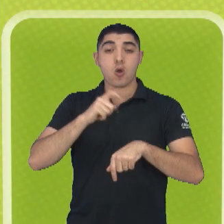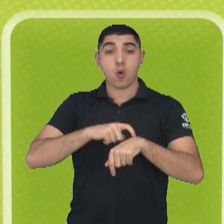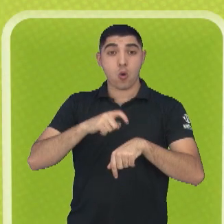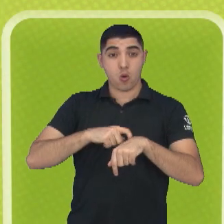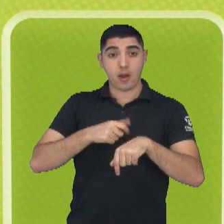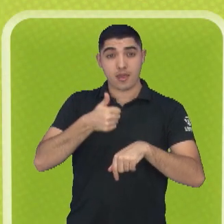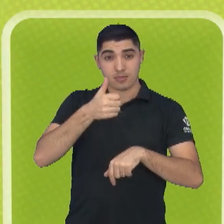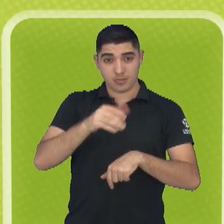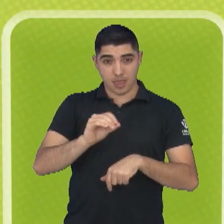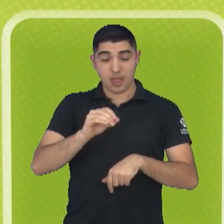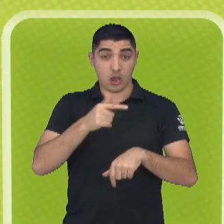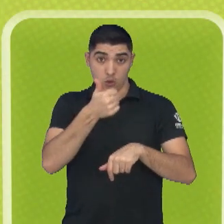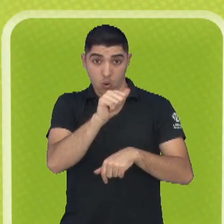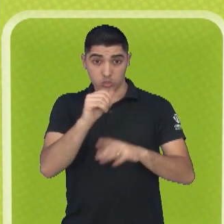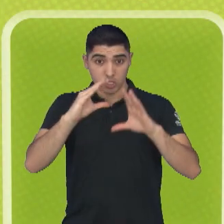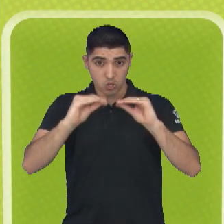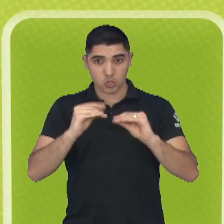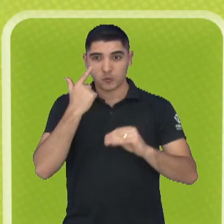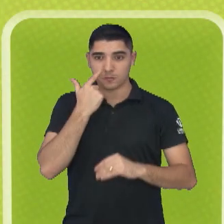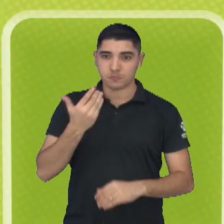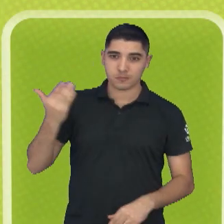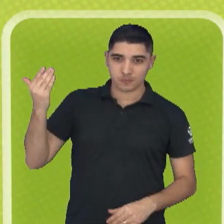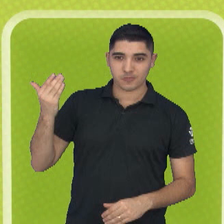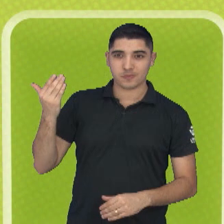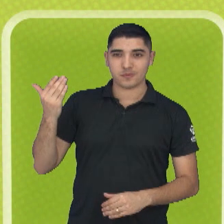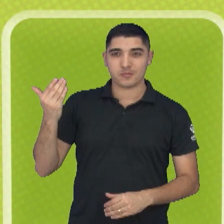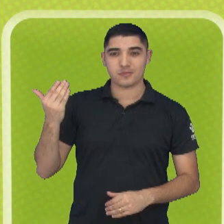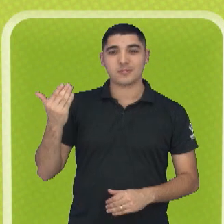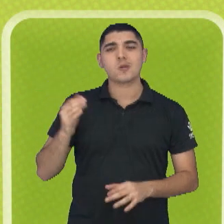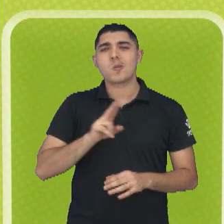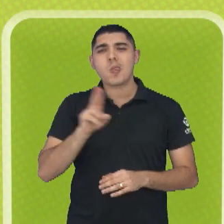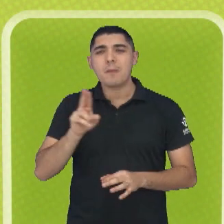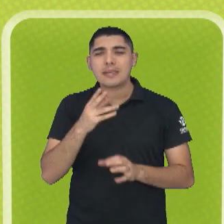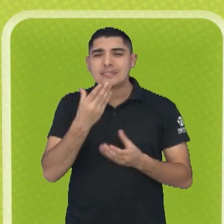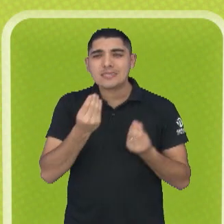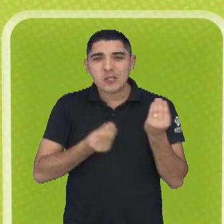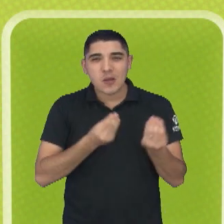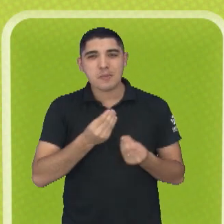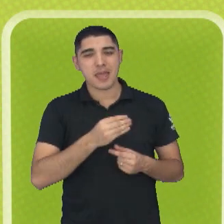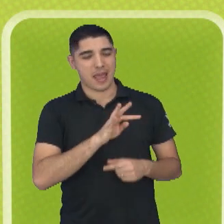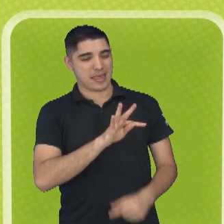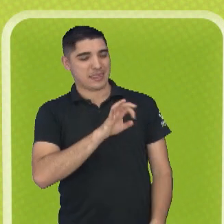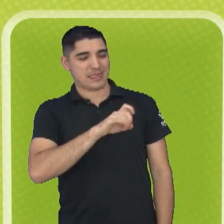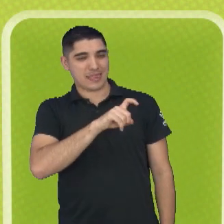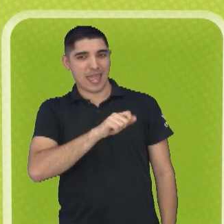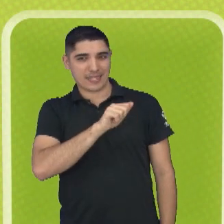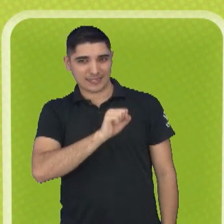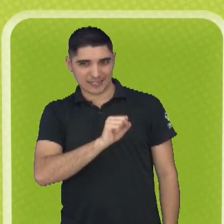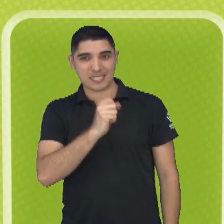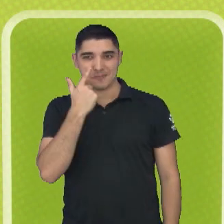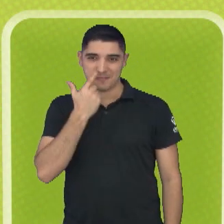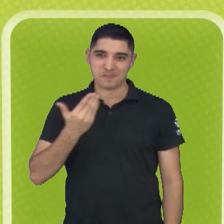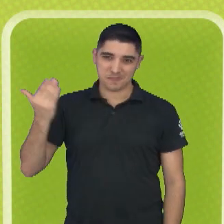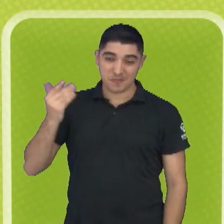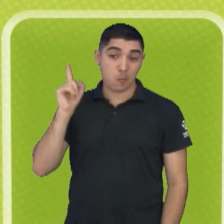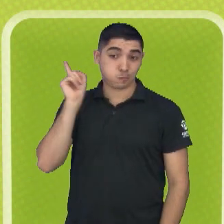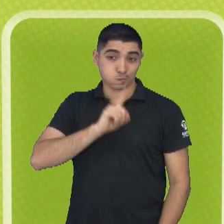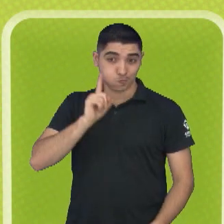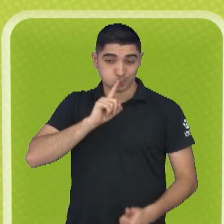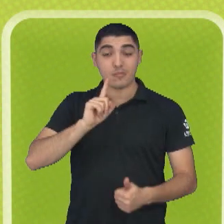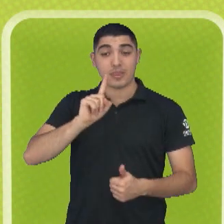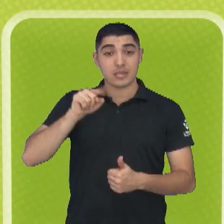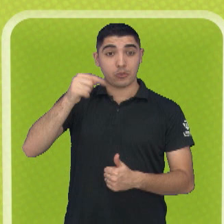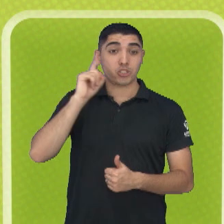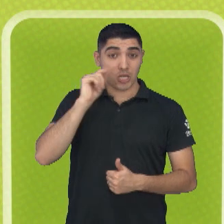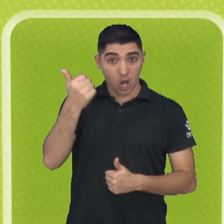da noite, São José e o Texas. Como é que lê isso aqui, Brunão? Texas Rattlesnakes. Rattlesnakes dos Estados Unidos. No dia